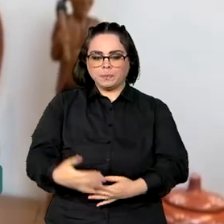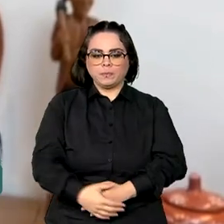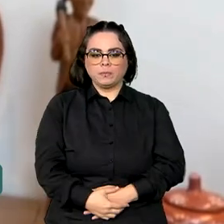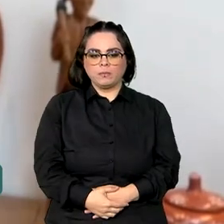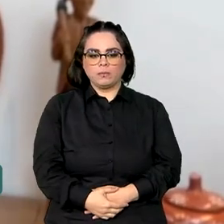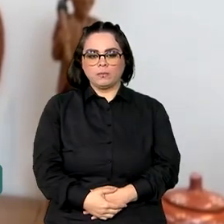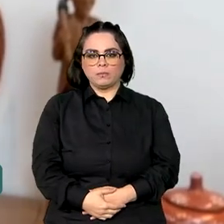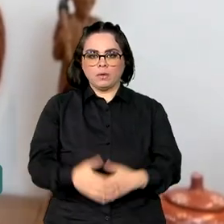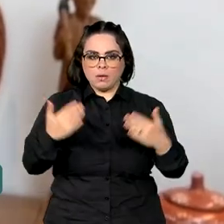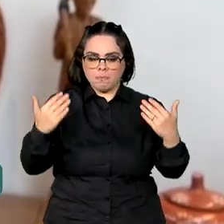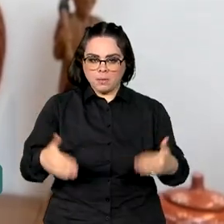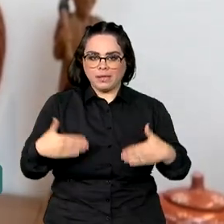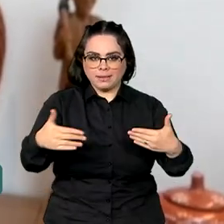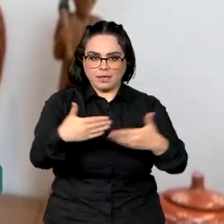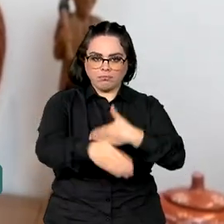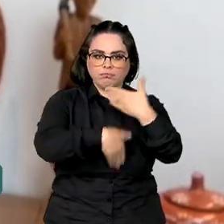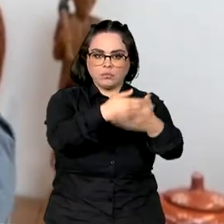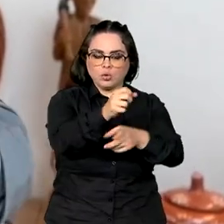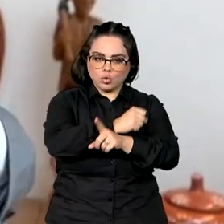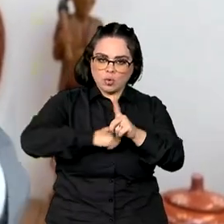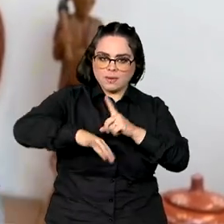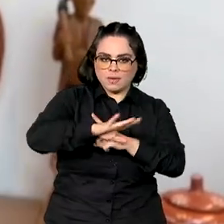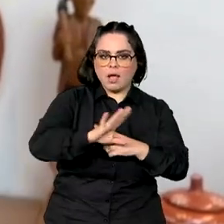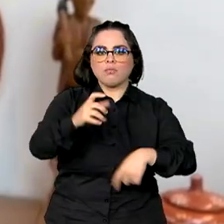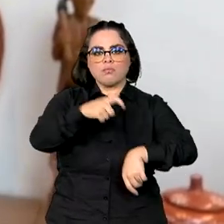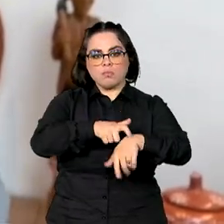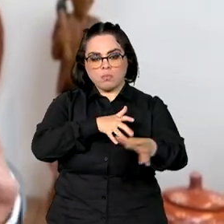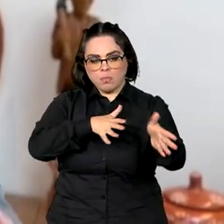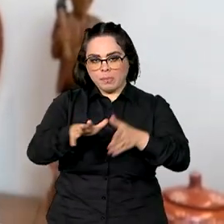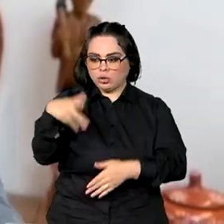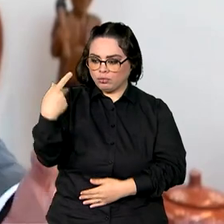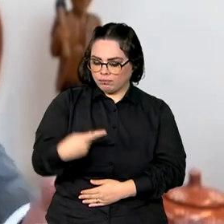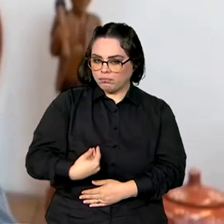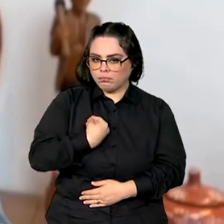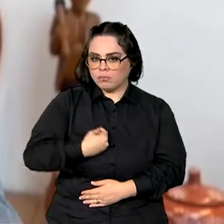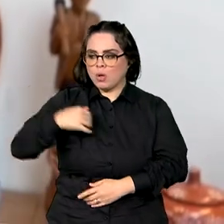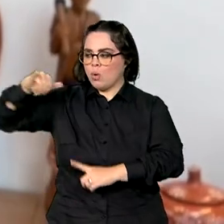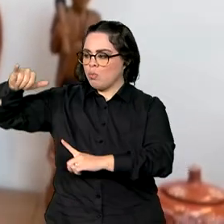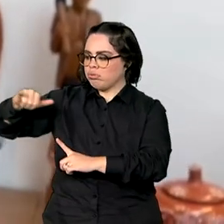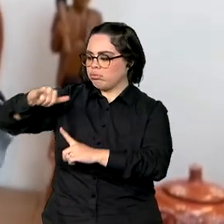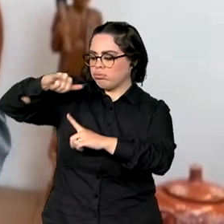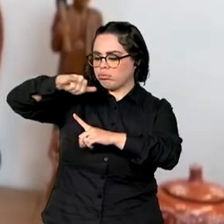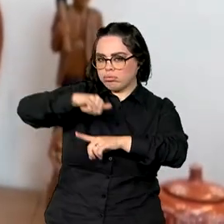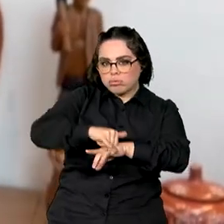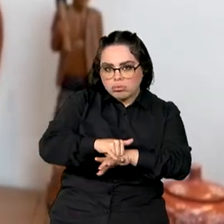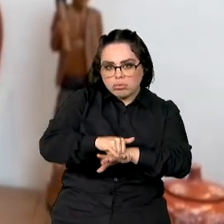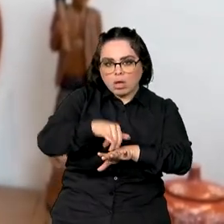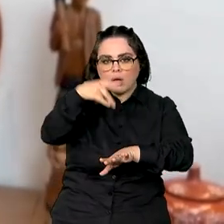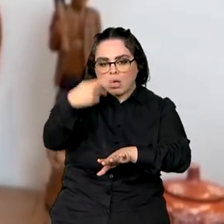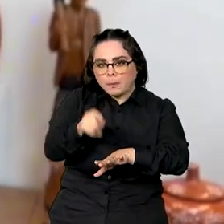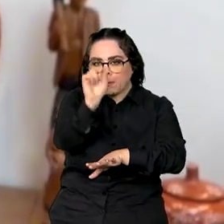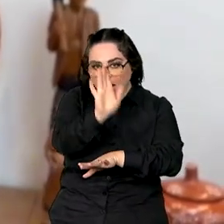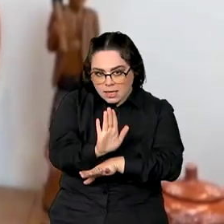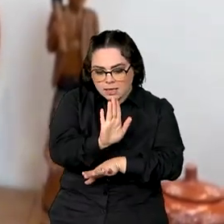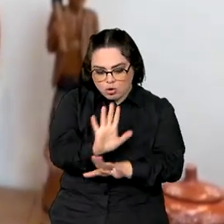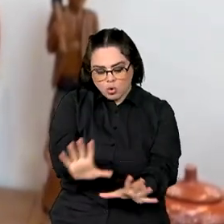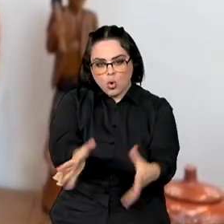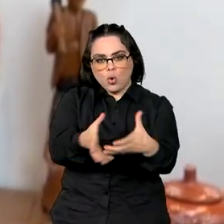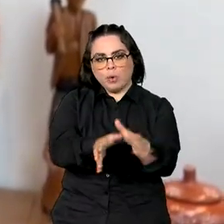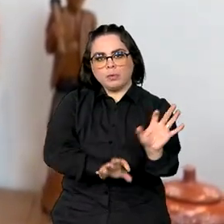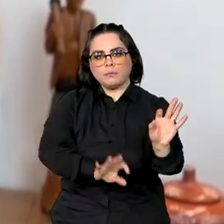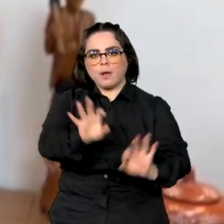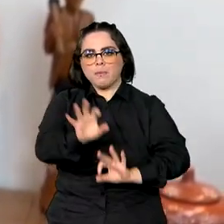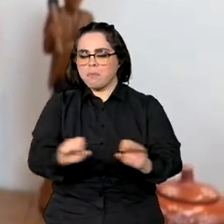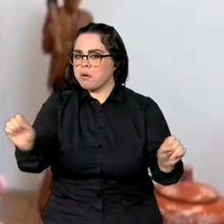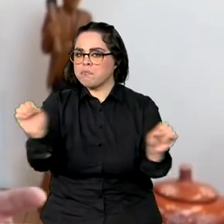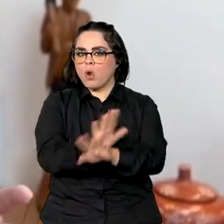O Ministério do Desenvolvimento Social, no momento em que tem aqui o pouso da aeronave, a equipe ali está